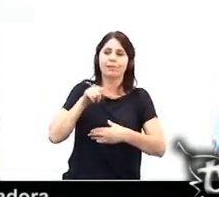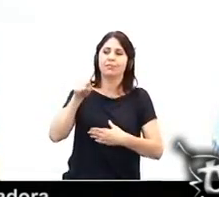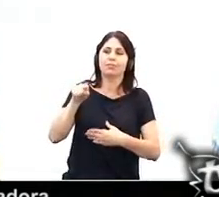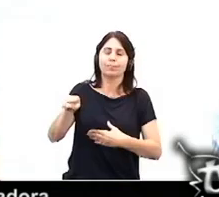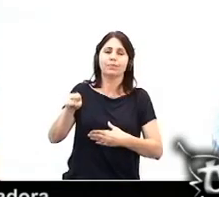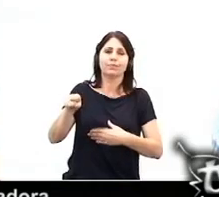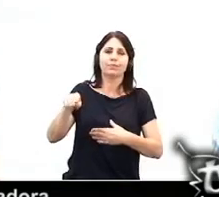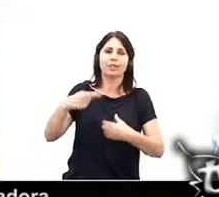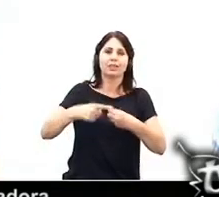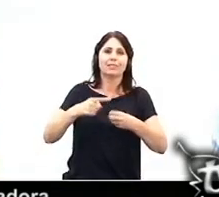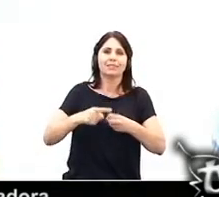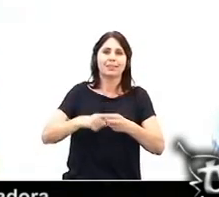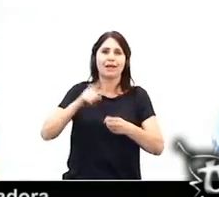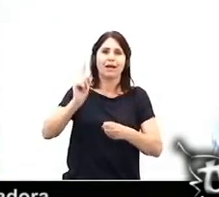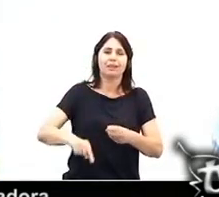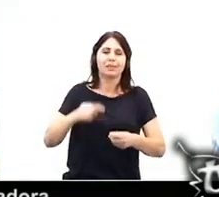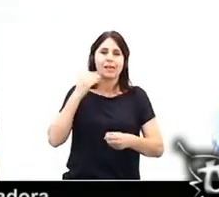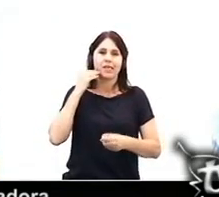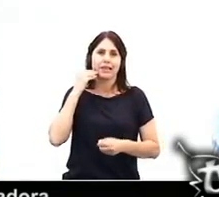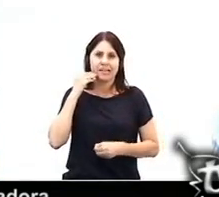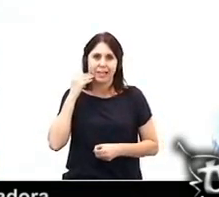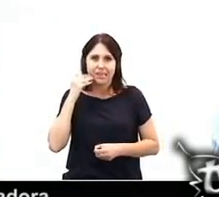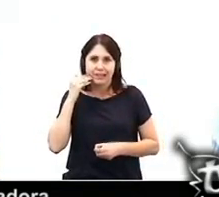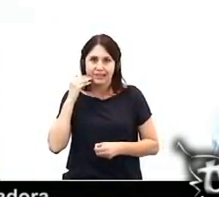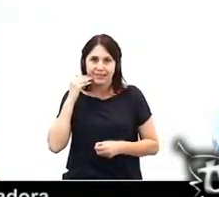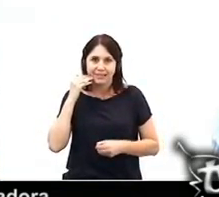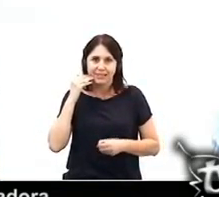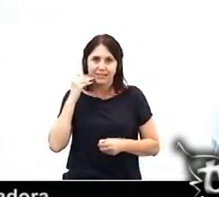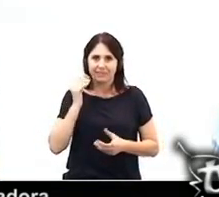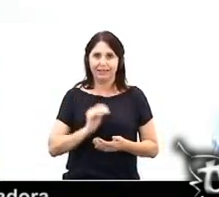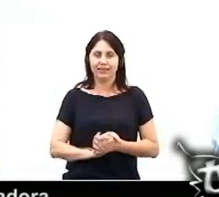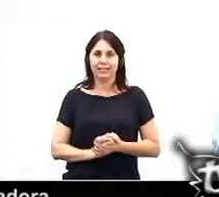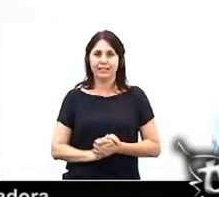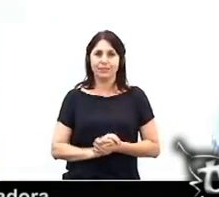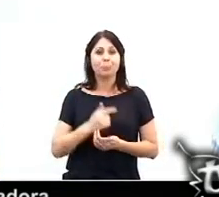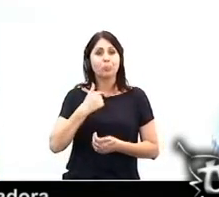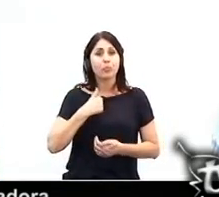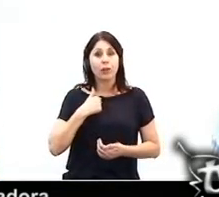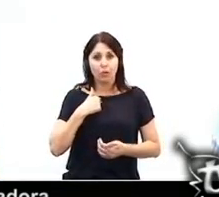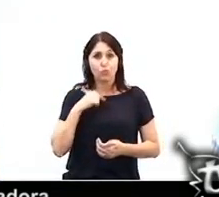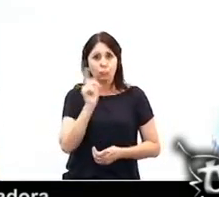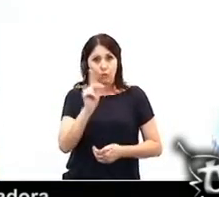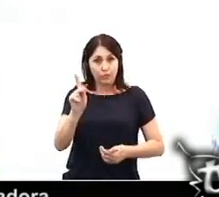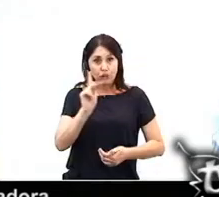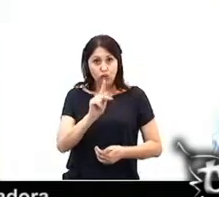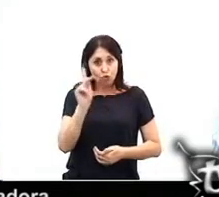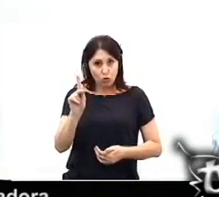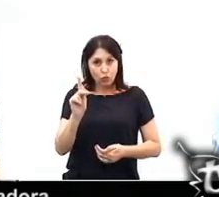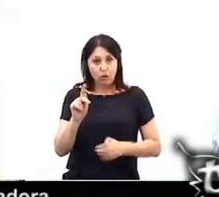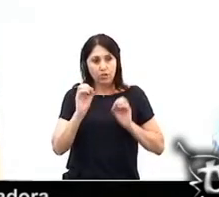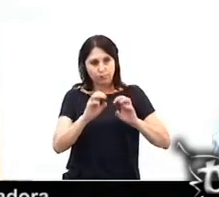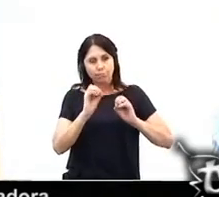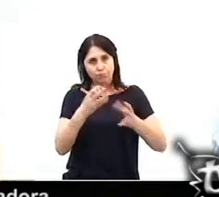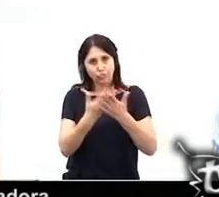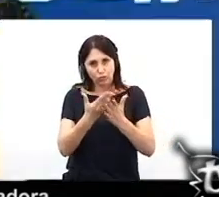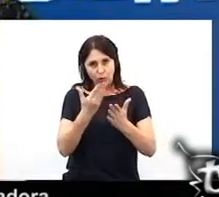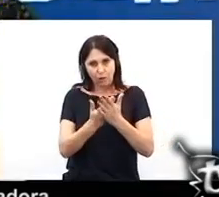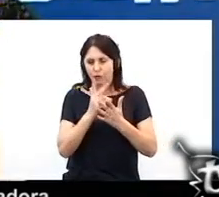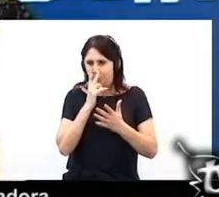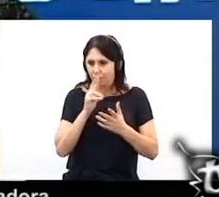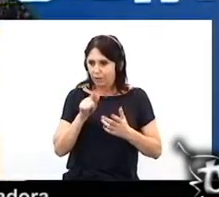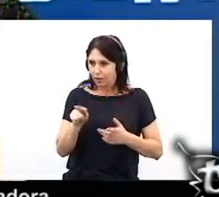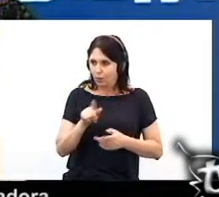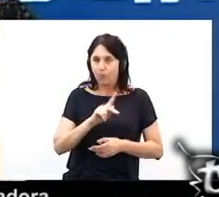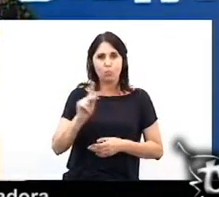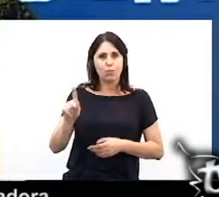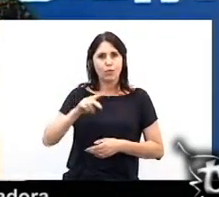acessar, ali está a deficiência, e não mais na pessoa. Então é isso, e eu dou aula, né, assim